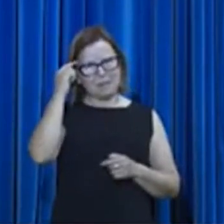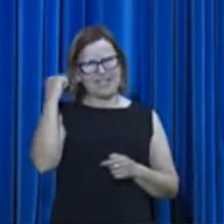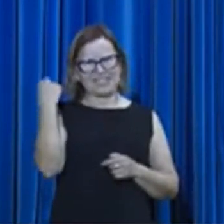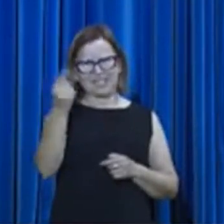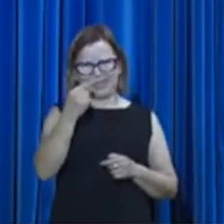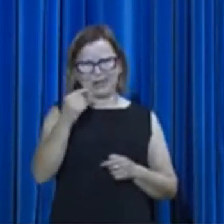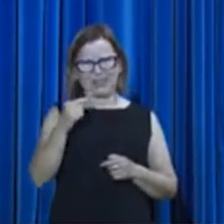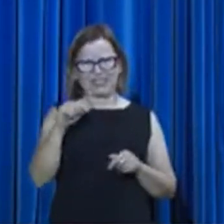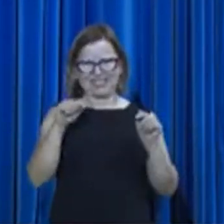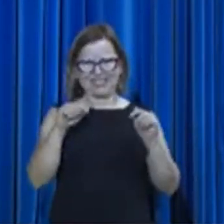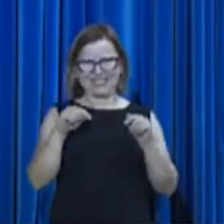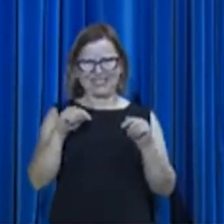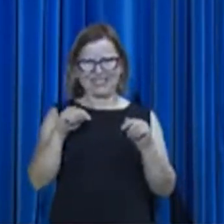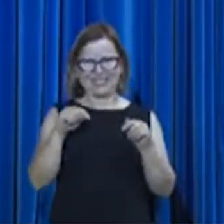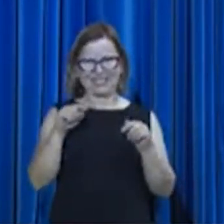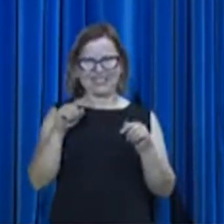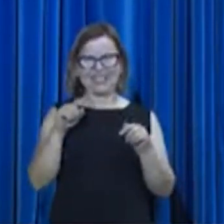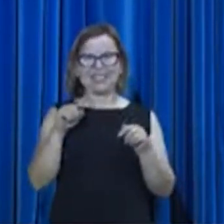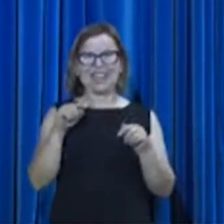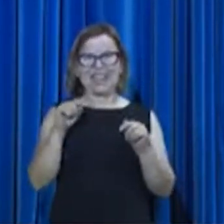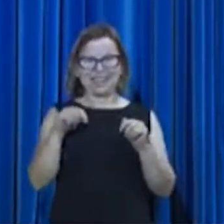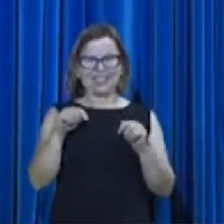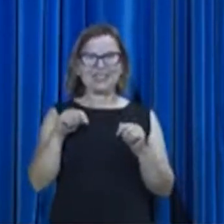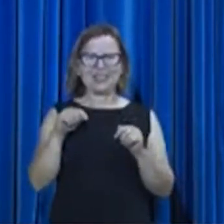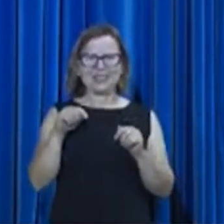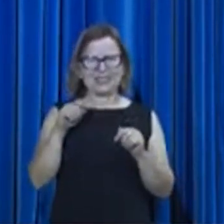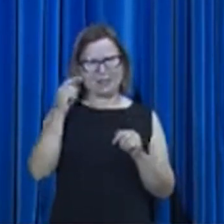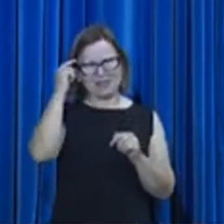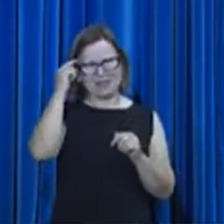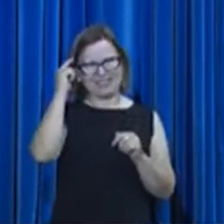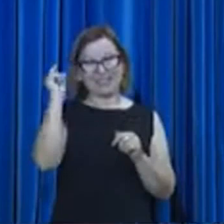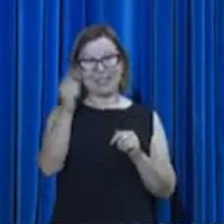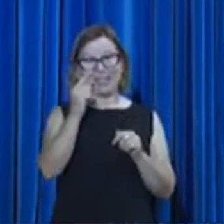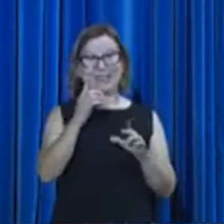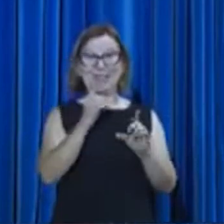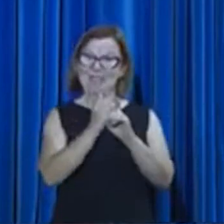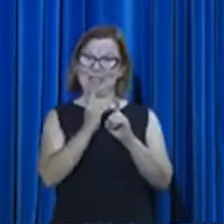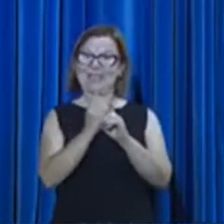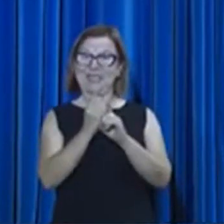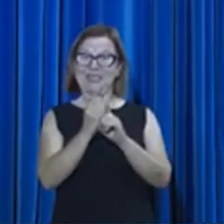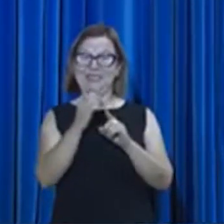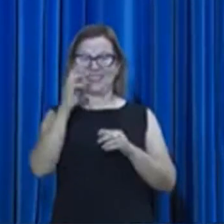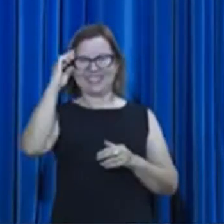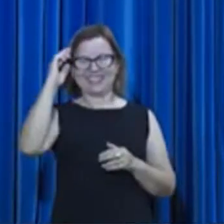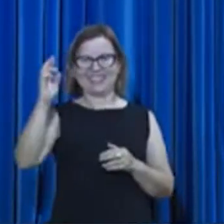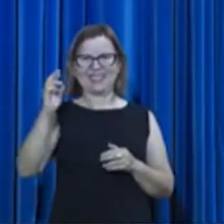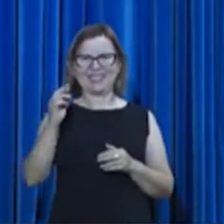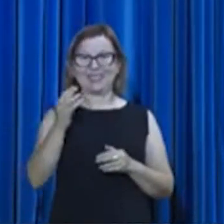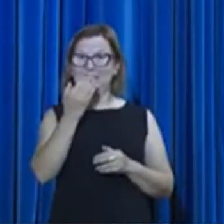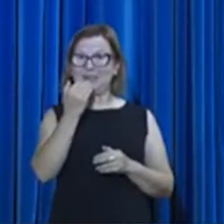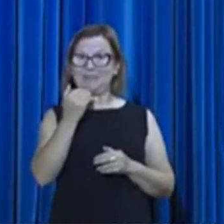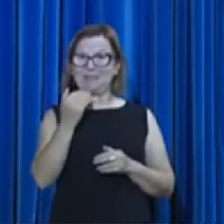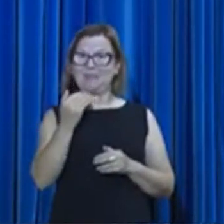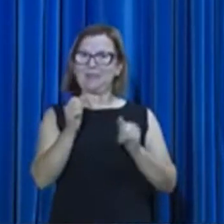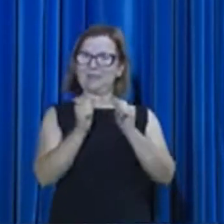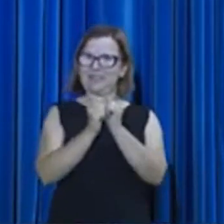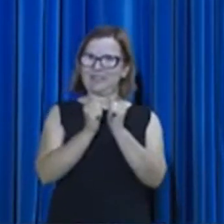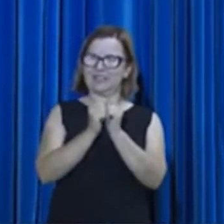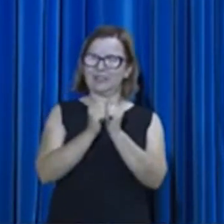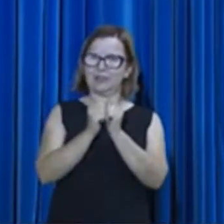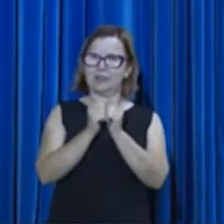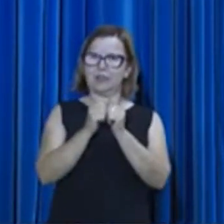mesa. Comemos a ceia e de repente o próprio Jesus, o Senhor, Criador de todas as coisas,